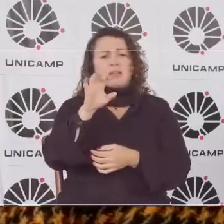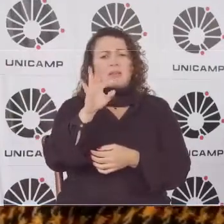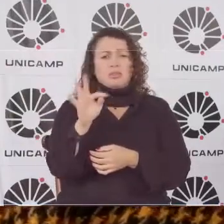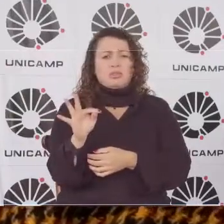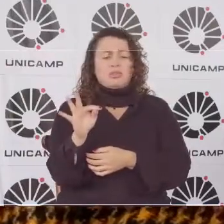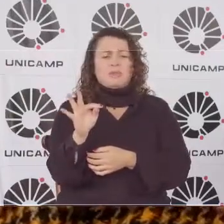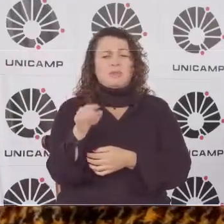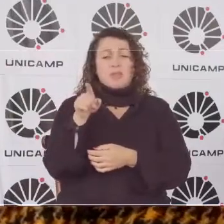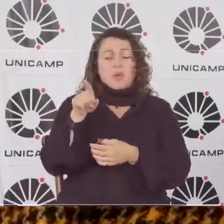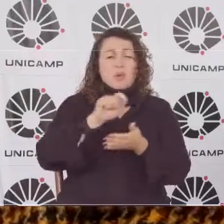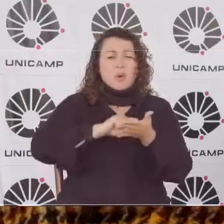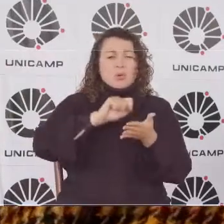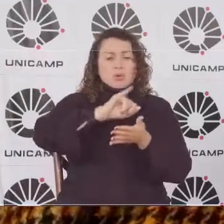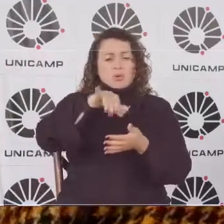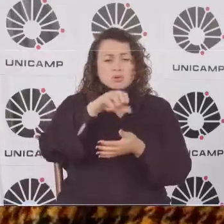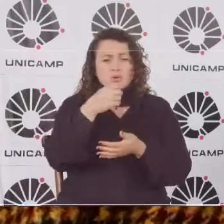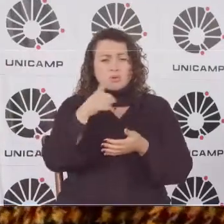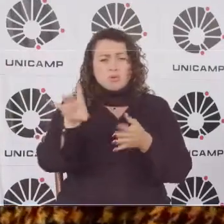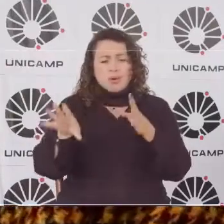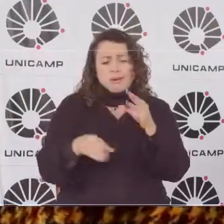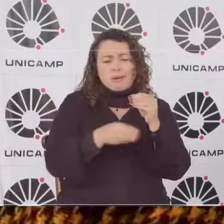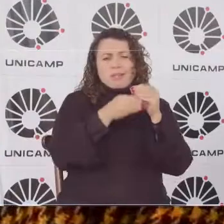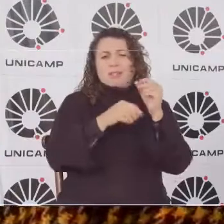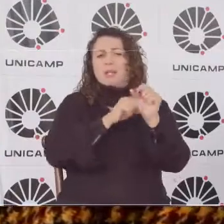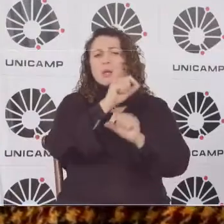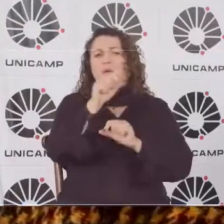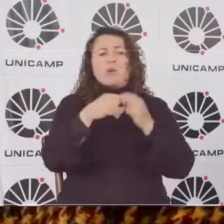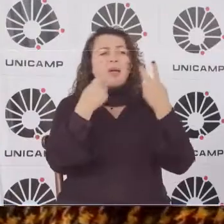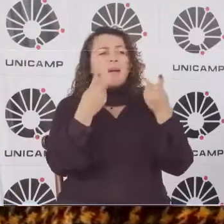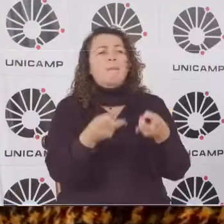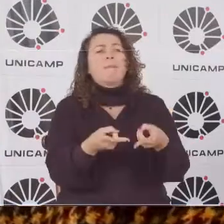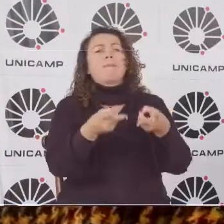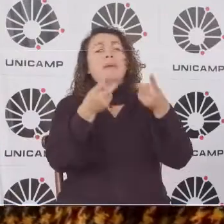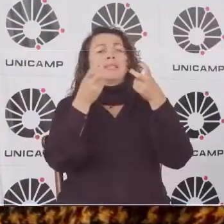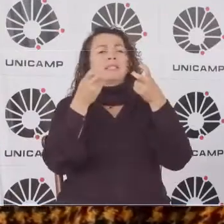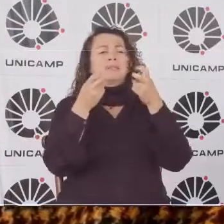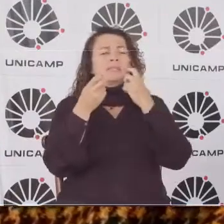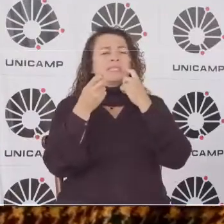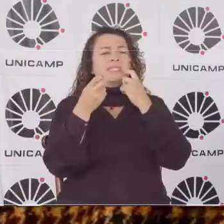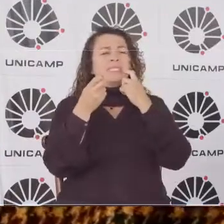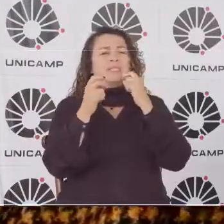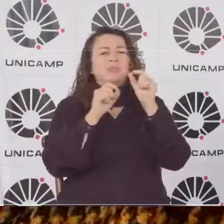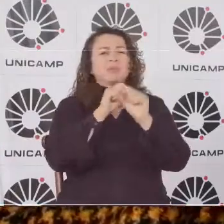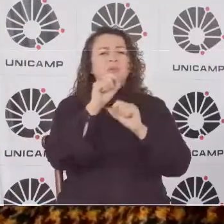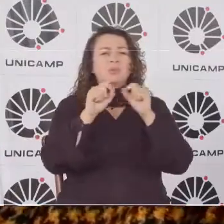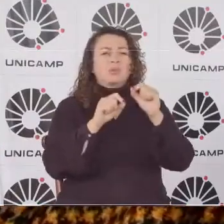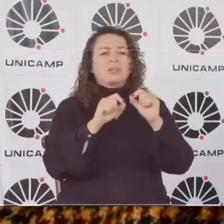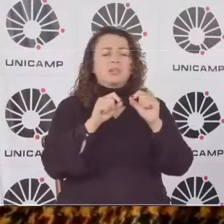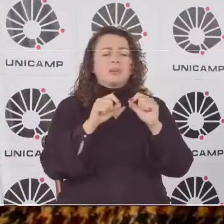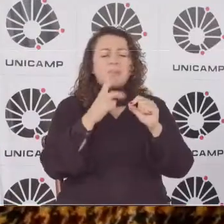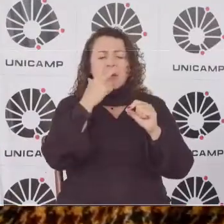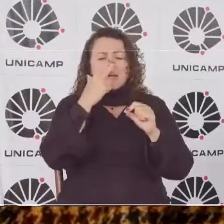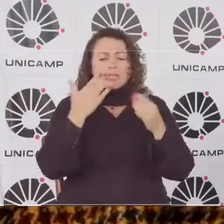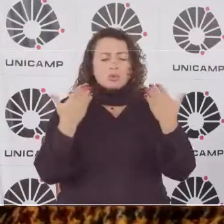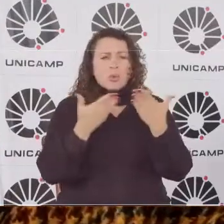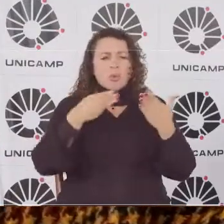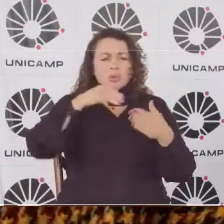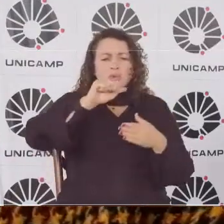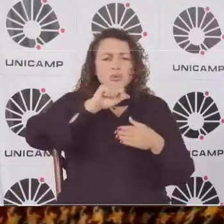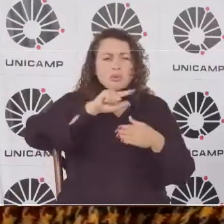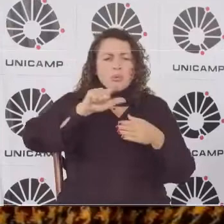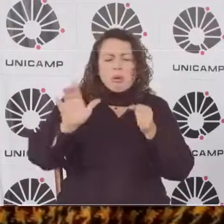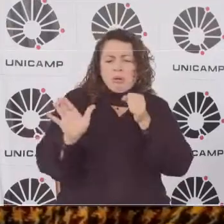Carlos E não é pouco esta percepção de que se está em um outro estágio da